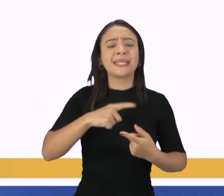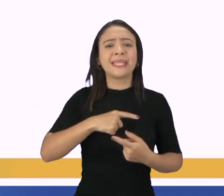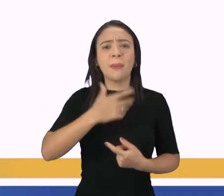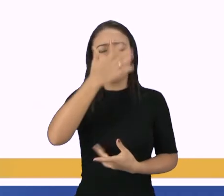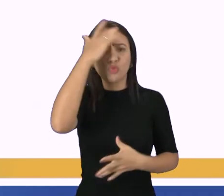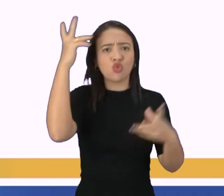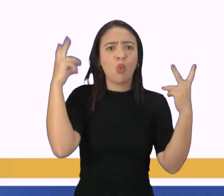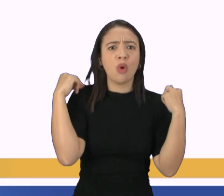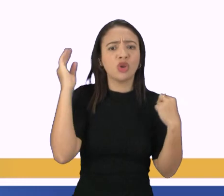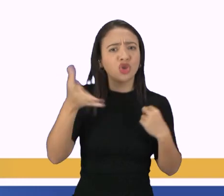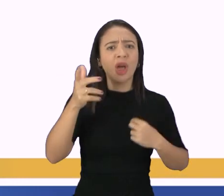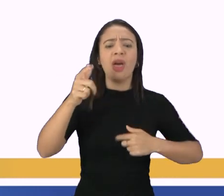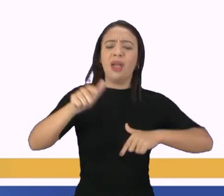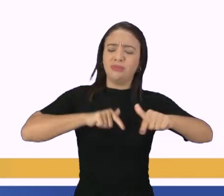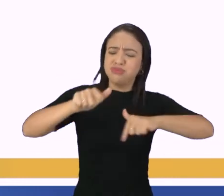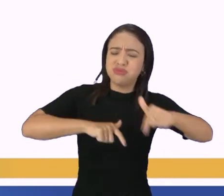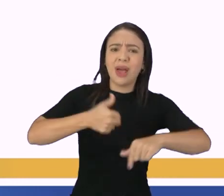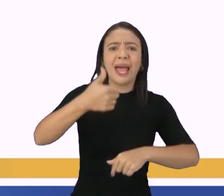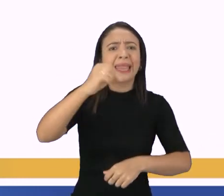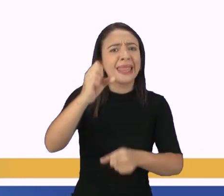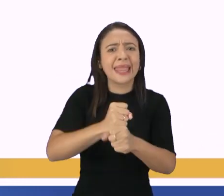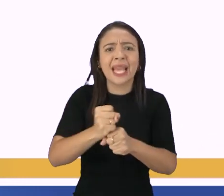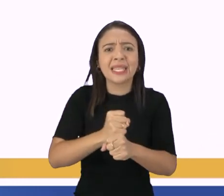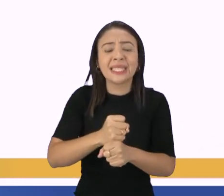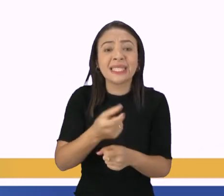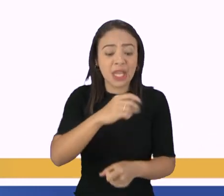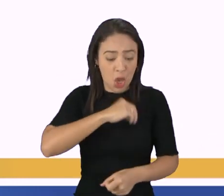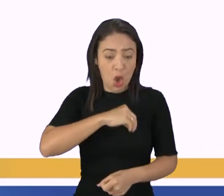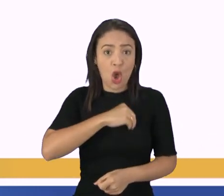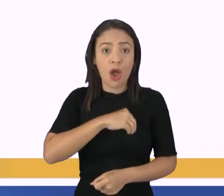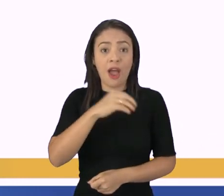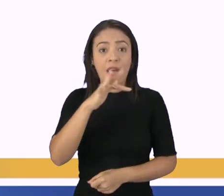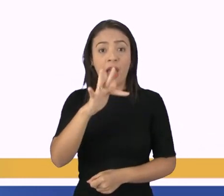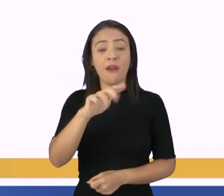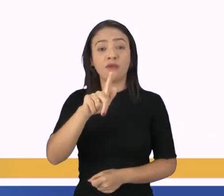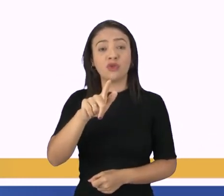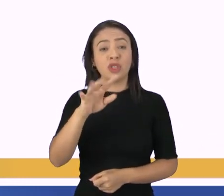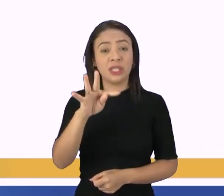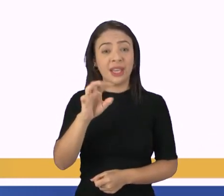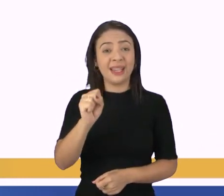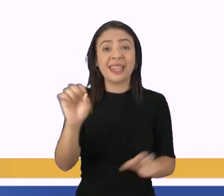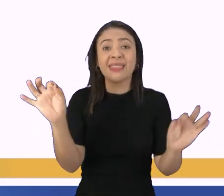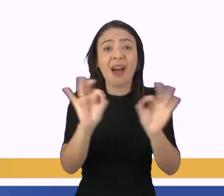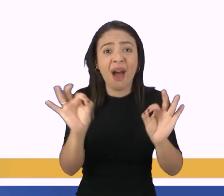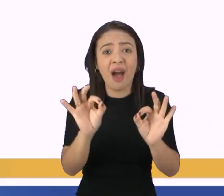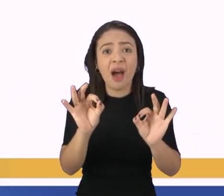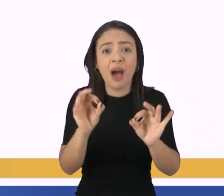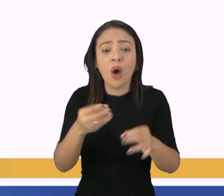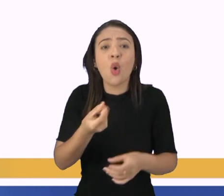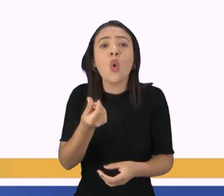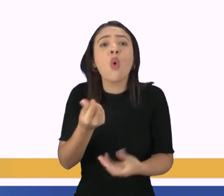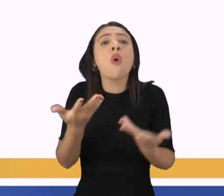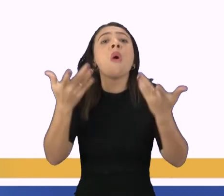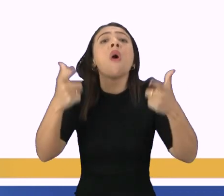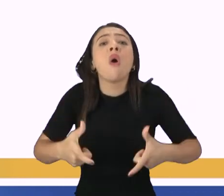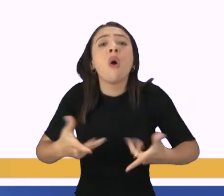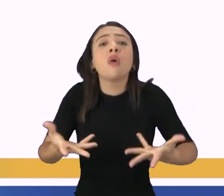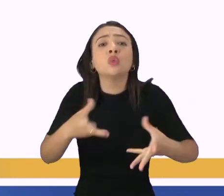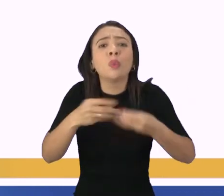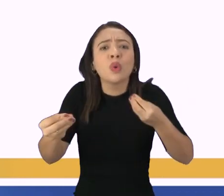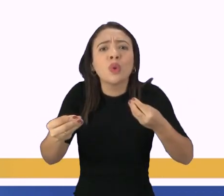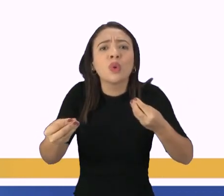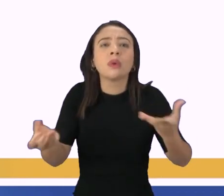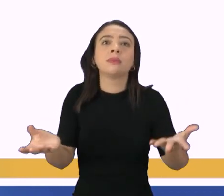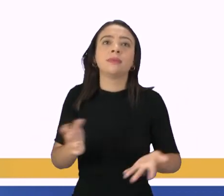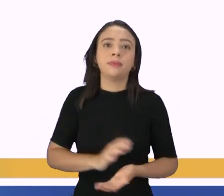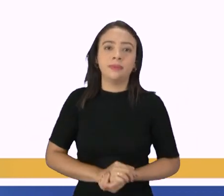com mais de 10 anos e não tem um centavo de FGTS depositado. Para onde foi esse dinheiro? Agora vamos à